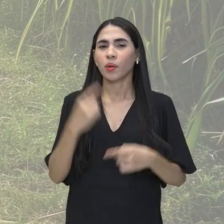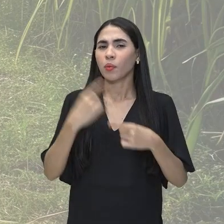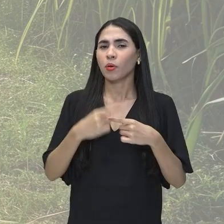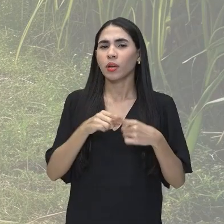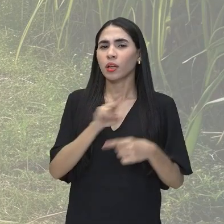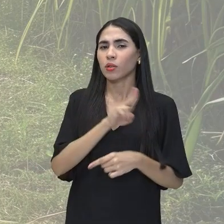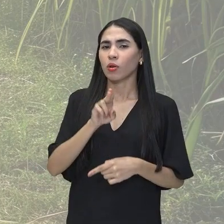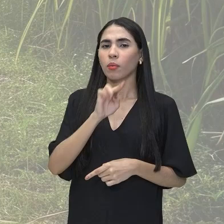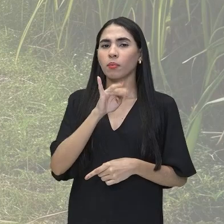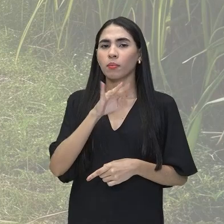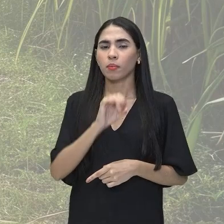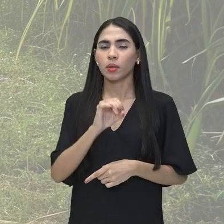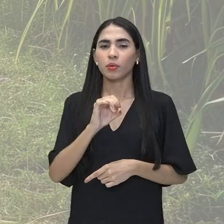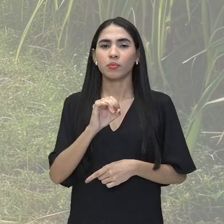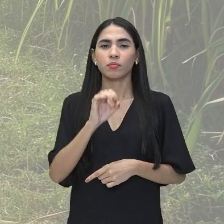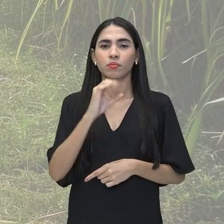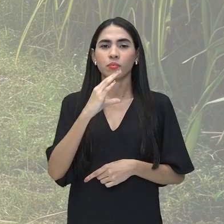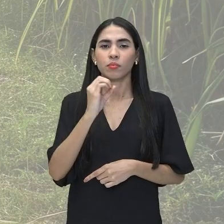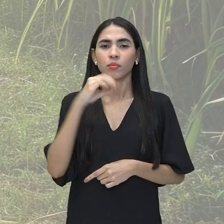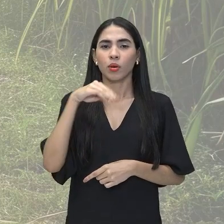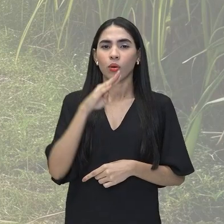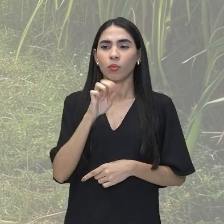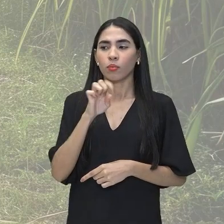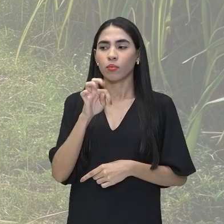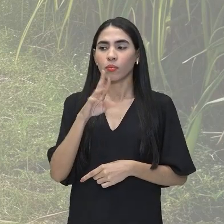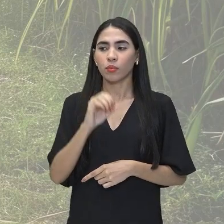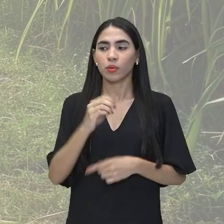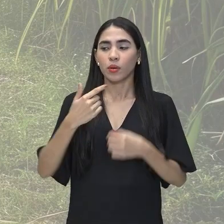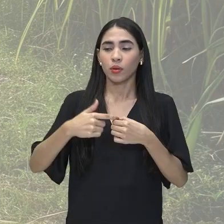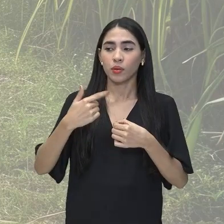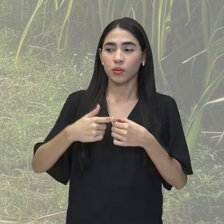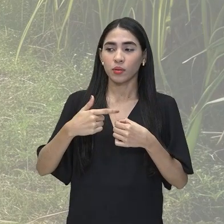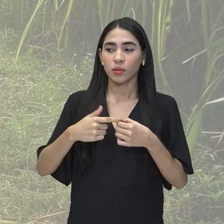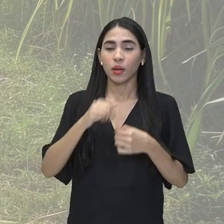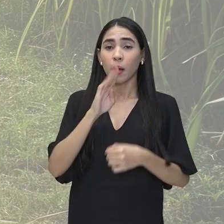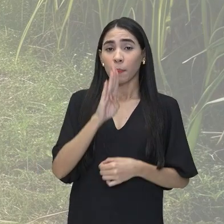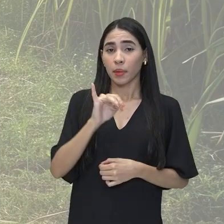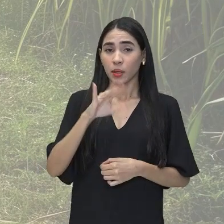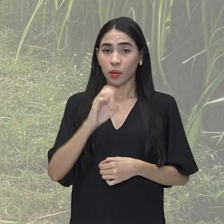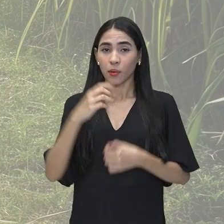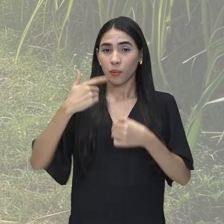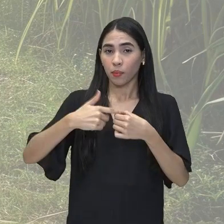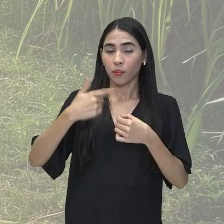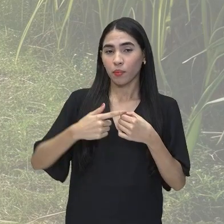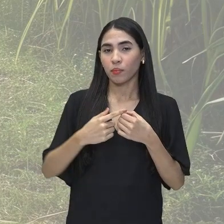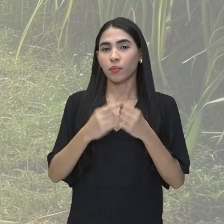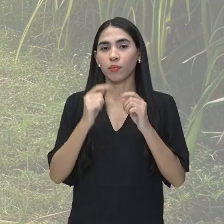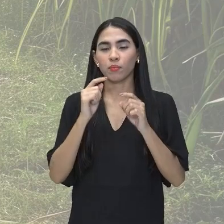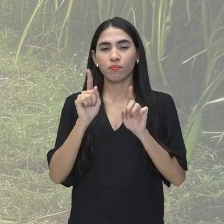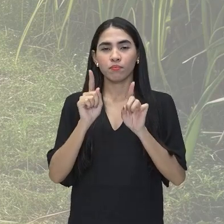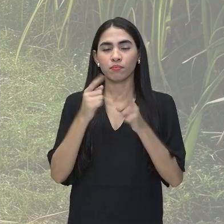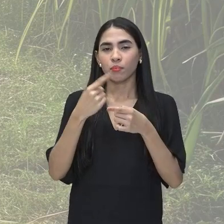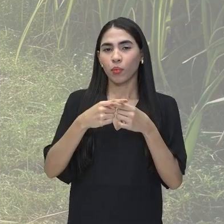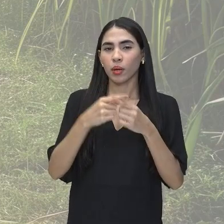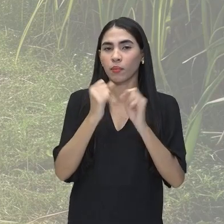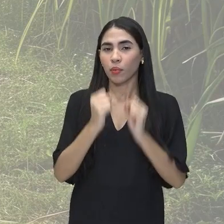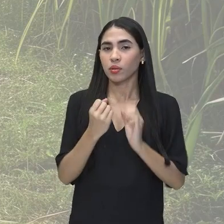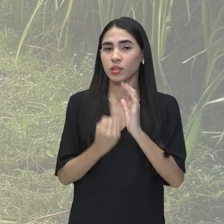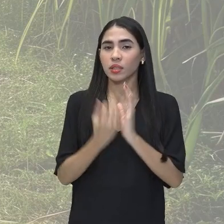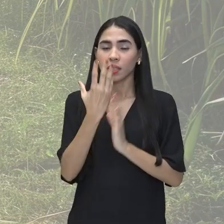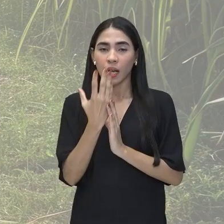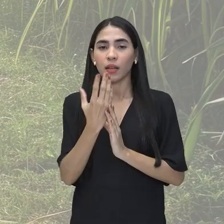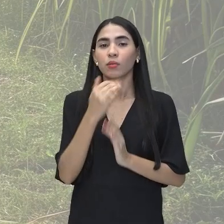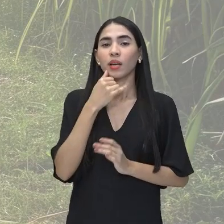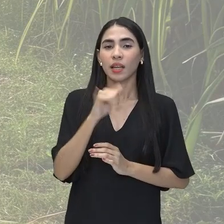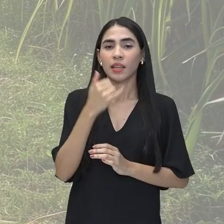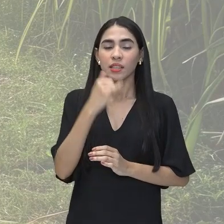chamado de biocombustível? Porque ele pode ser obtido de fontes renováveis de energia, como por exemplo a